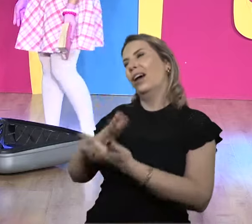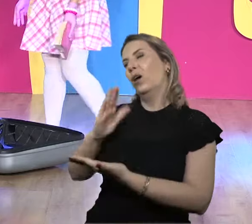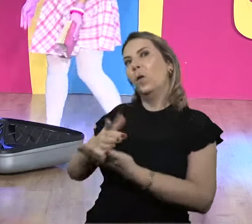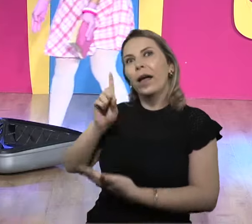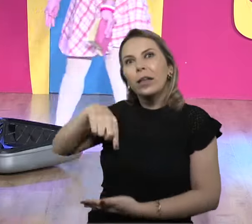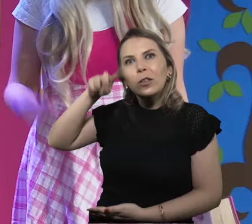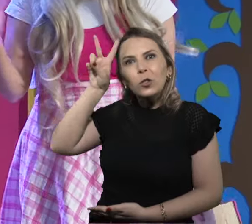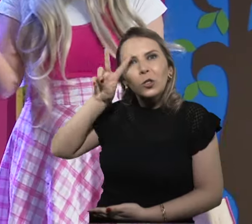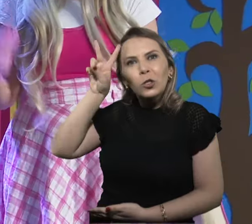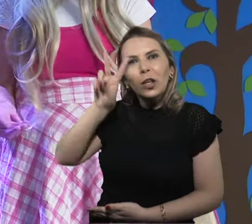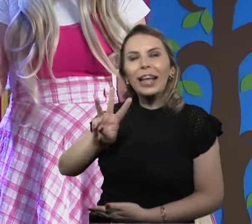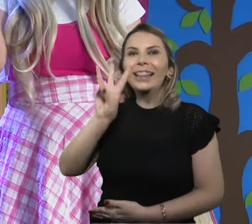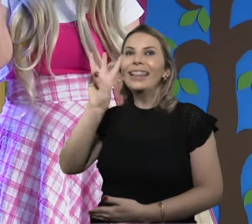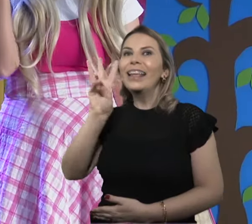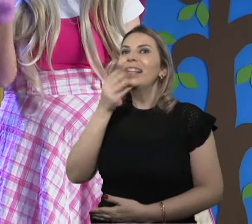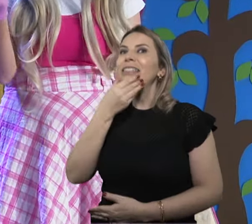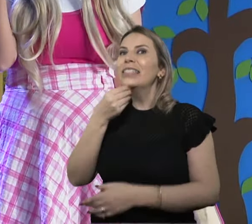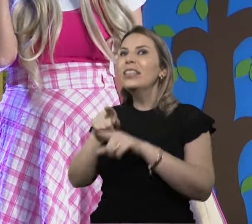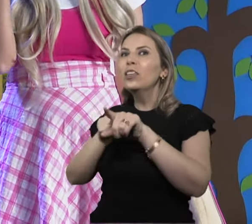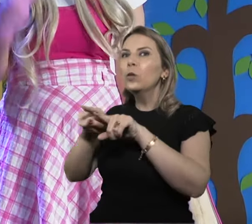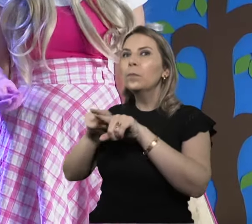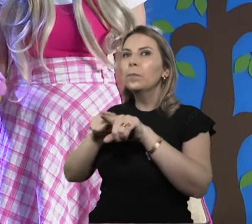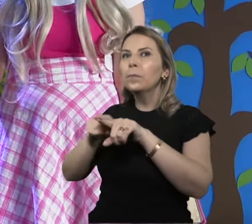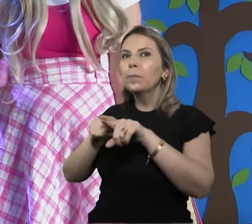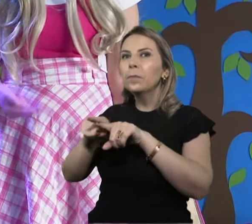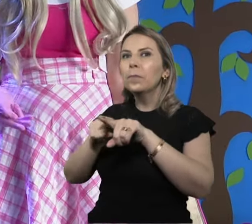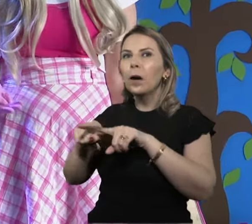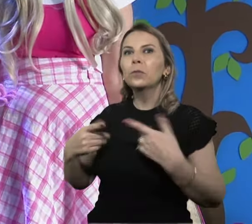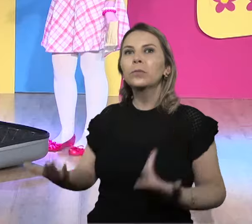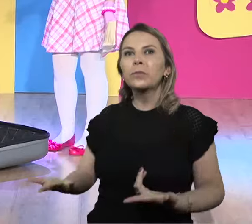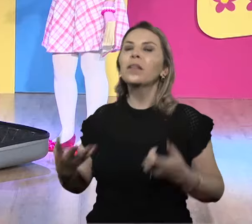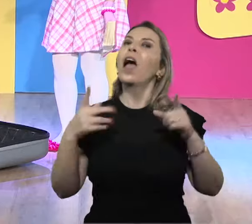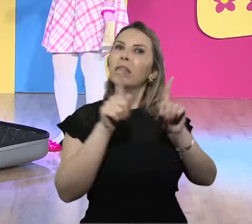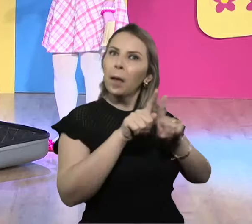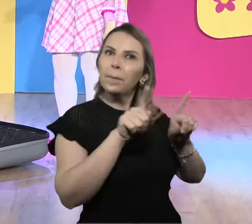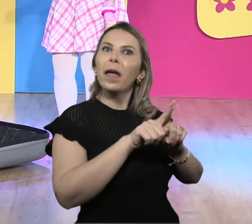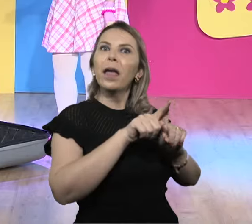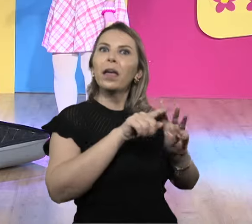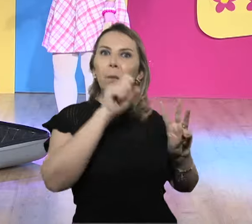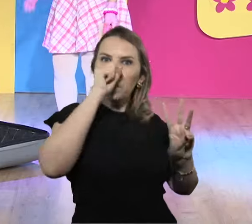não, Pamonha. É a história dos três irmãos. Que também os